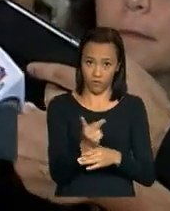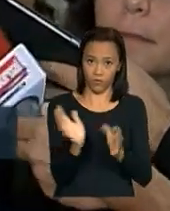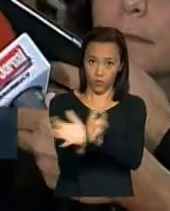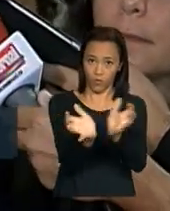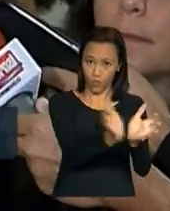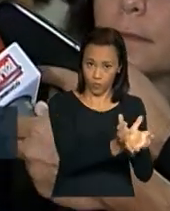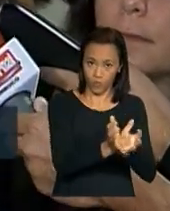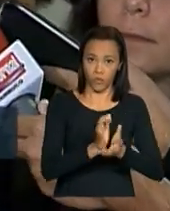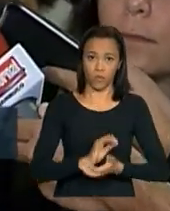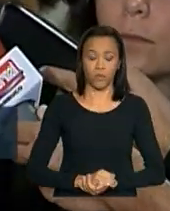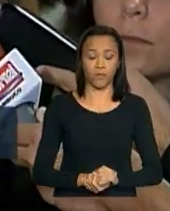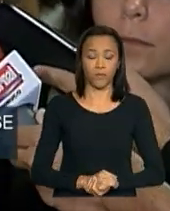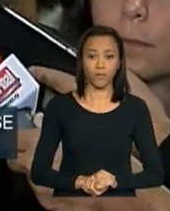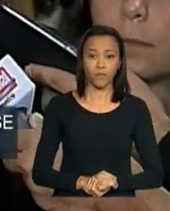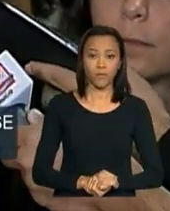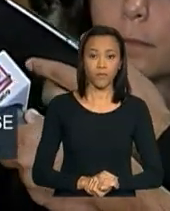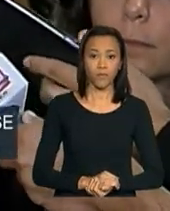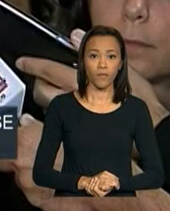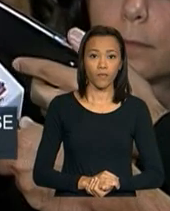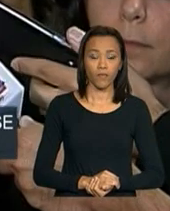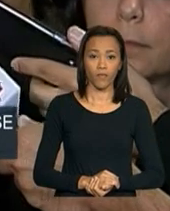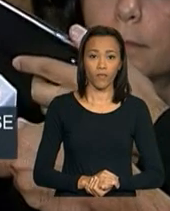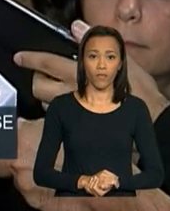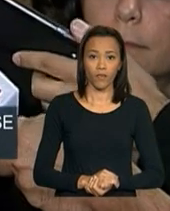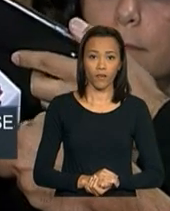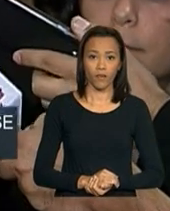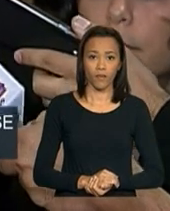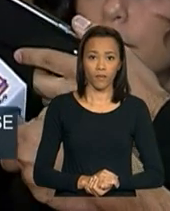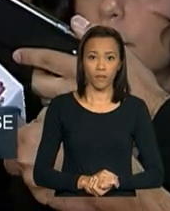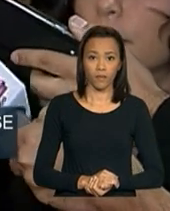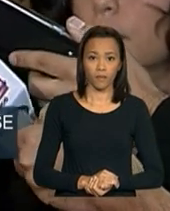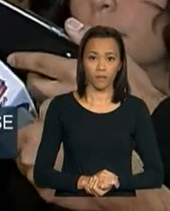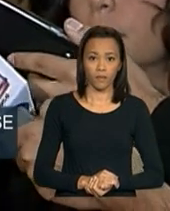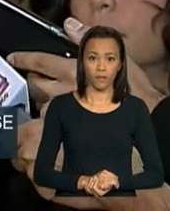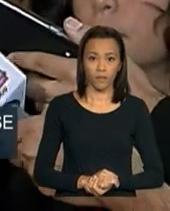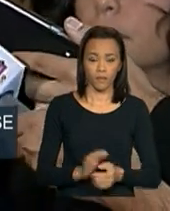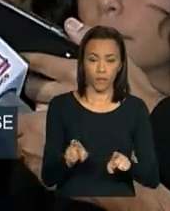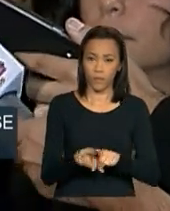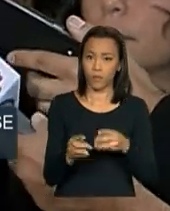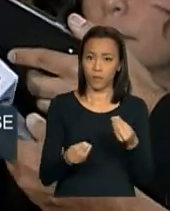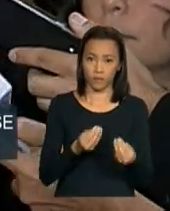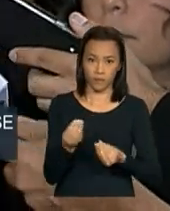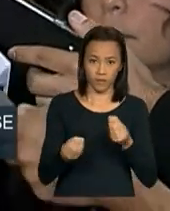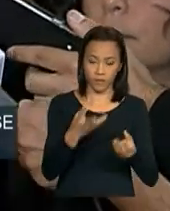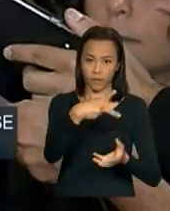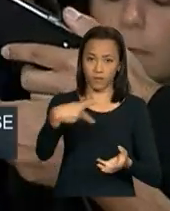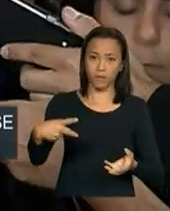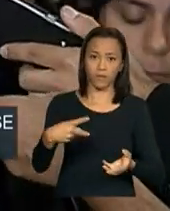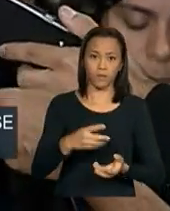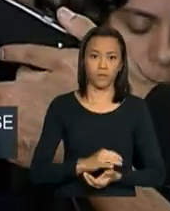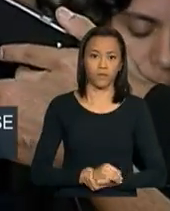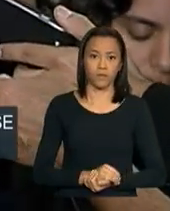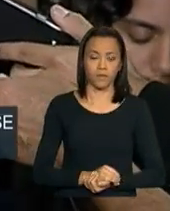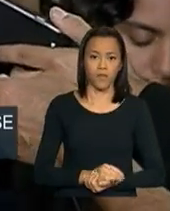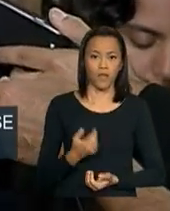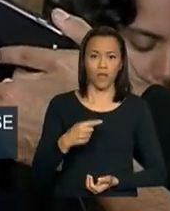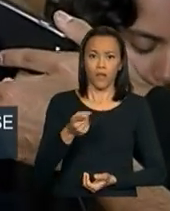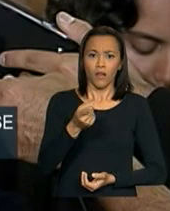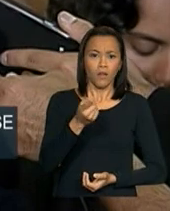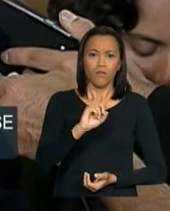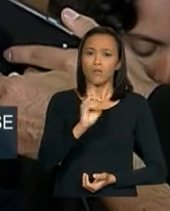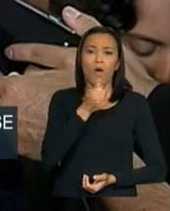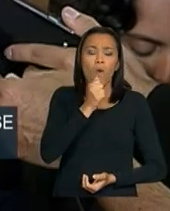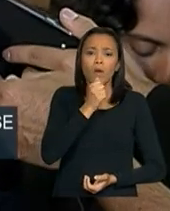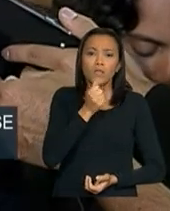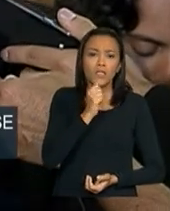tem uma aproximação com o grupo do Carlos Fulvio, ministro? Com o PT, com a presidente Dilma, na eleição 2014. Presidencial? 2014. Não foi bem